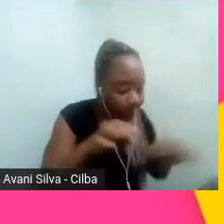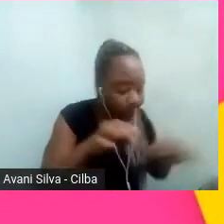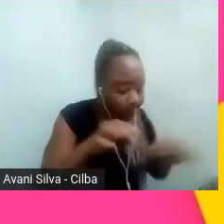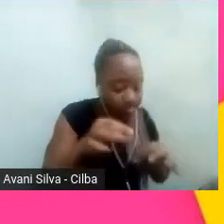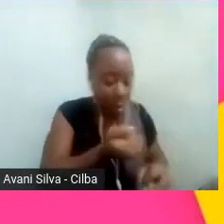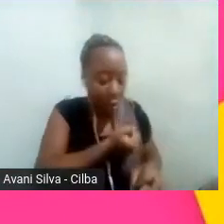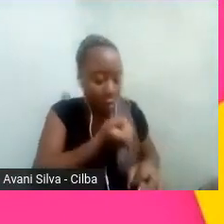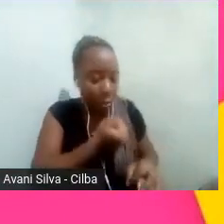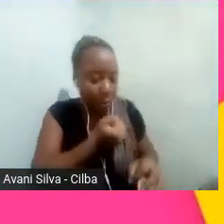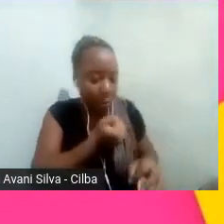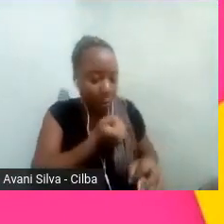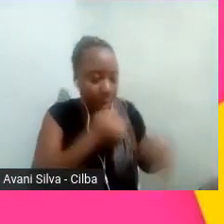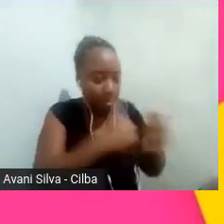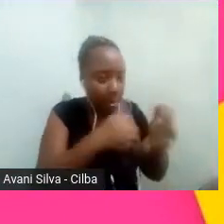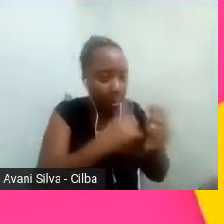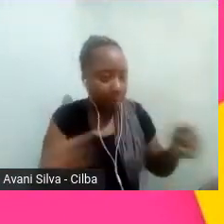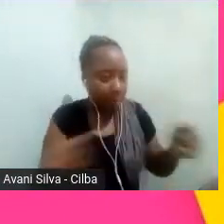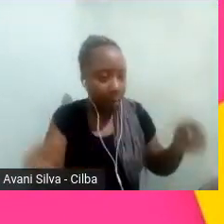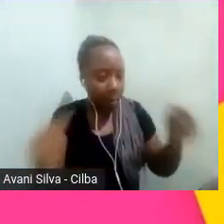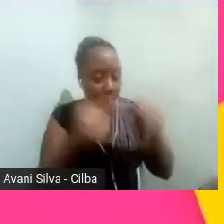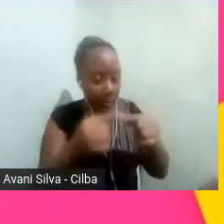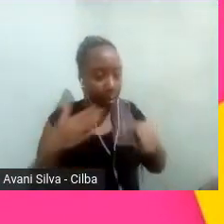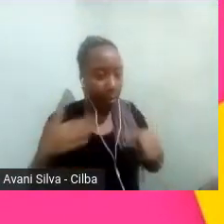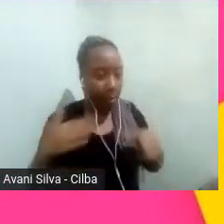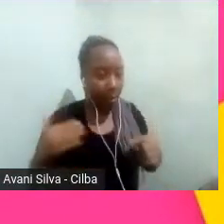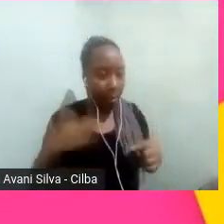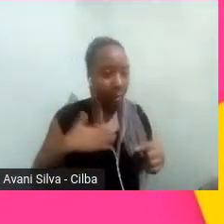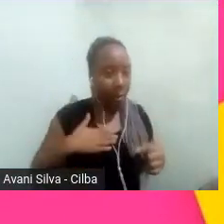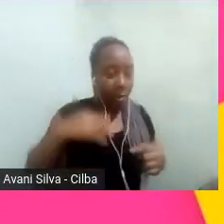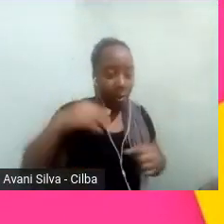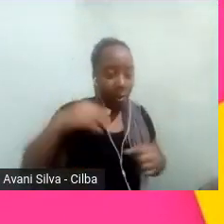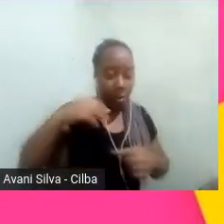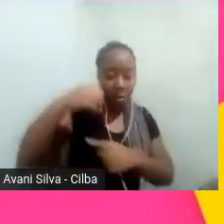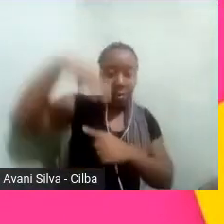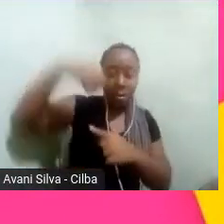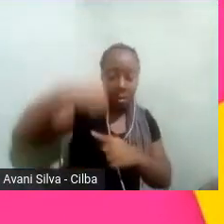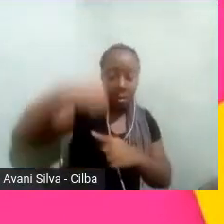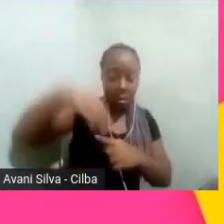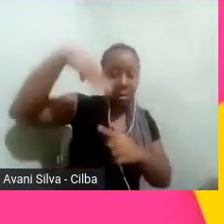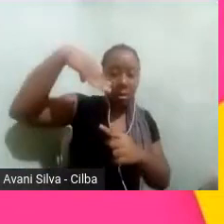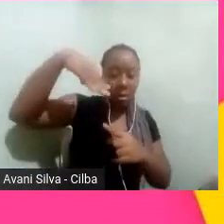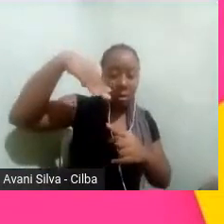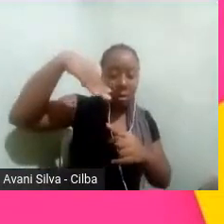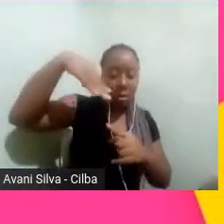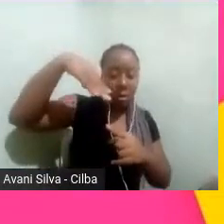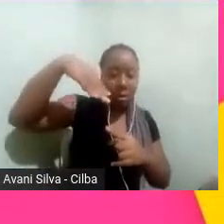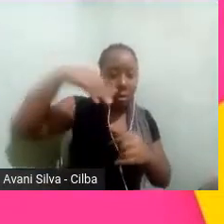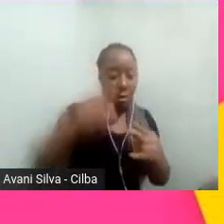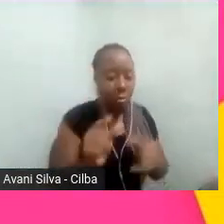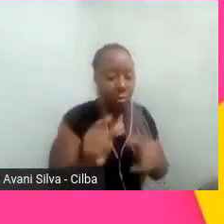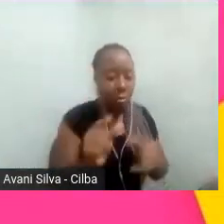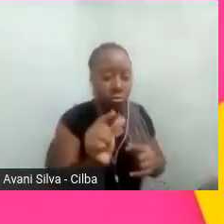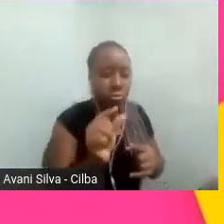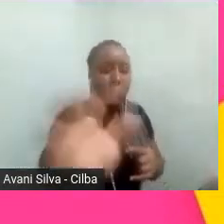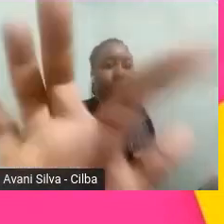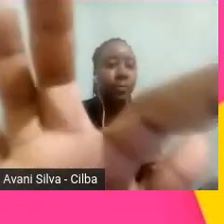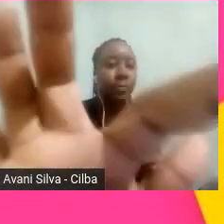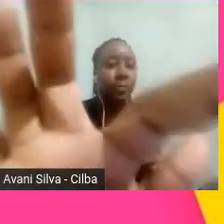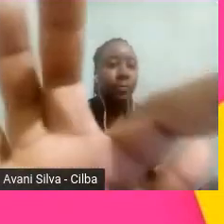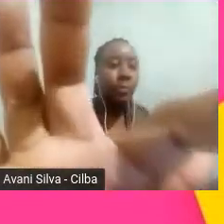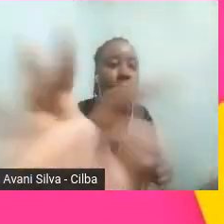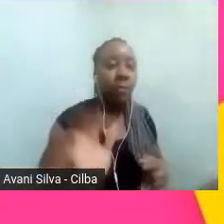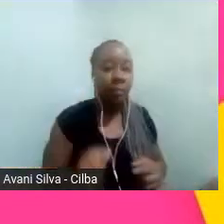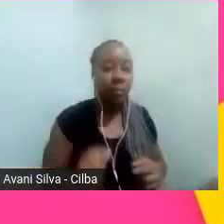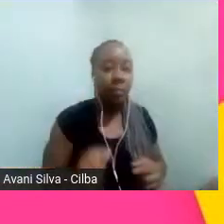quero que ele funcione. Então, agora, eu vou escrever, então, esse código. Deixa eu só